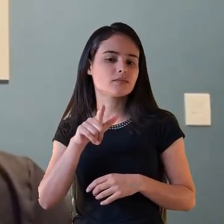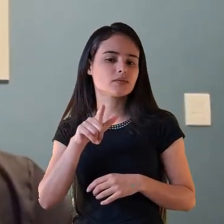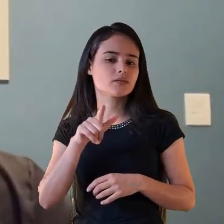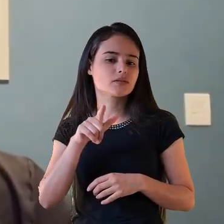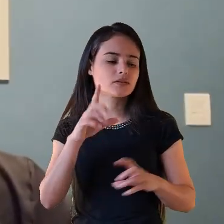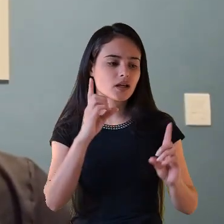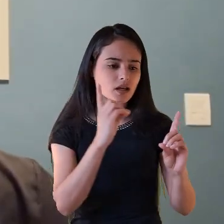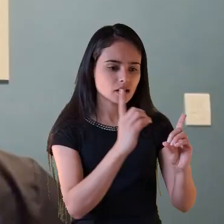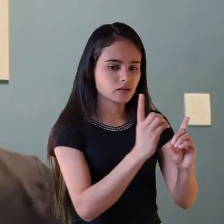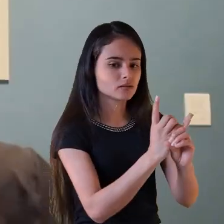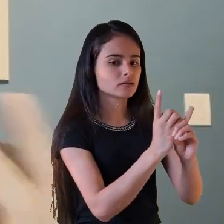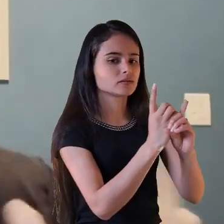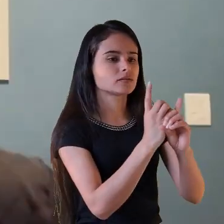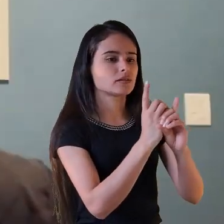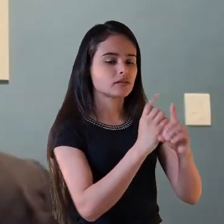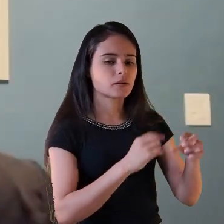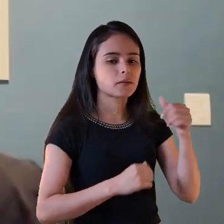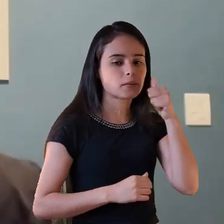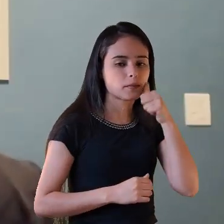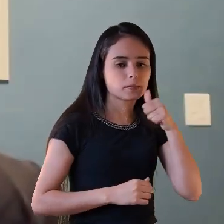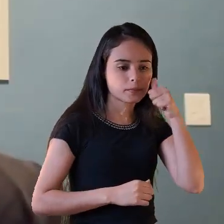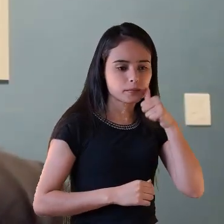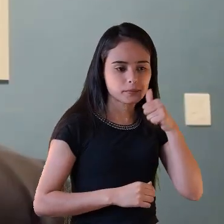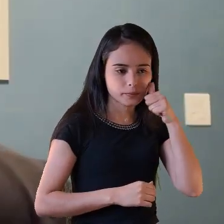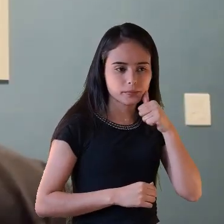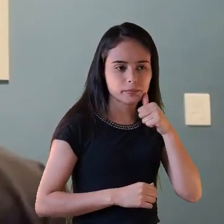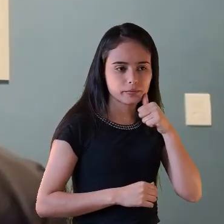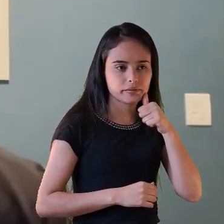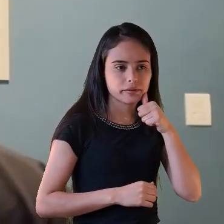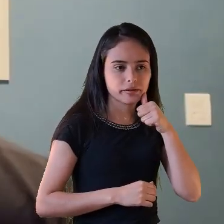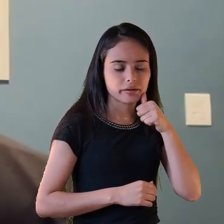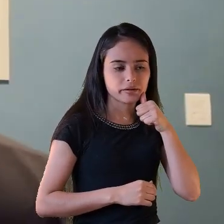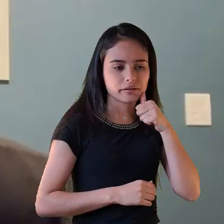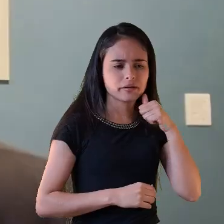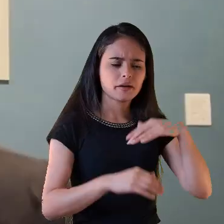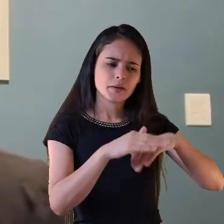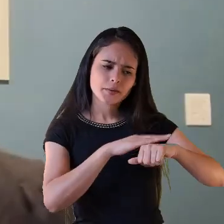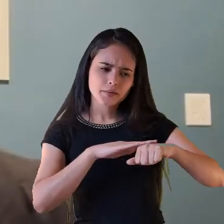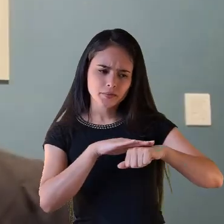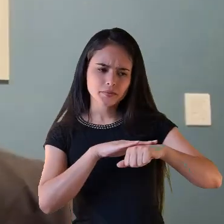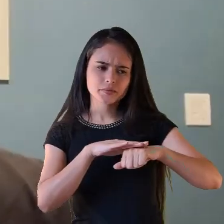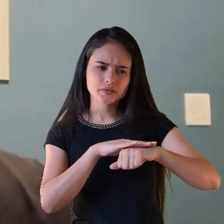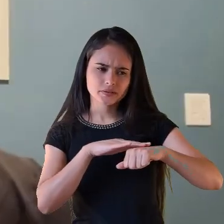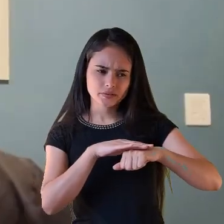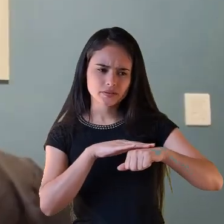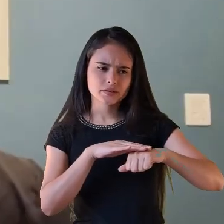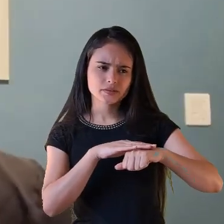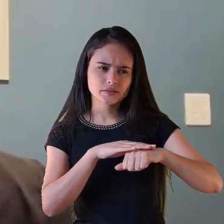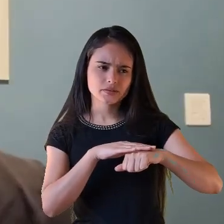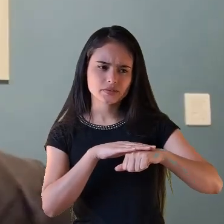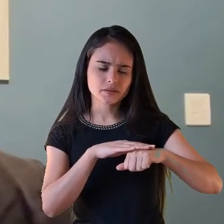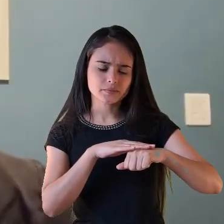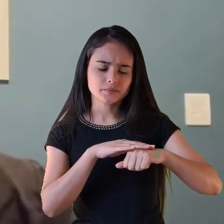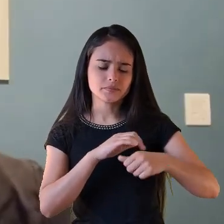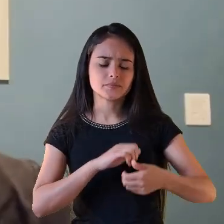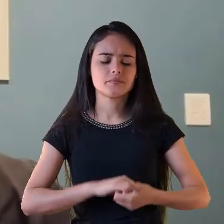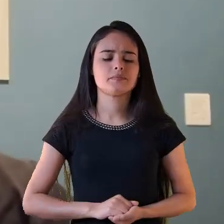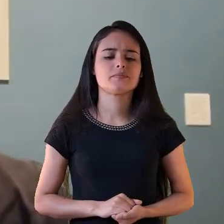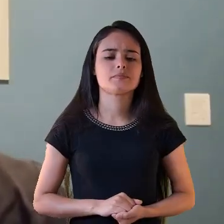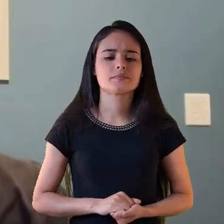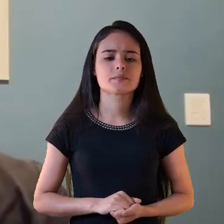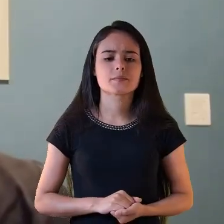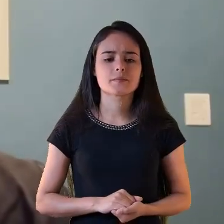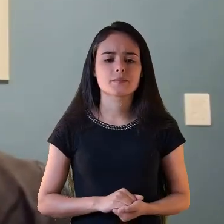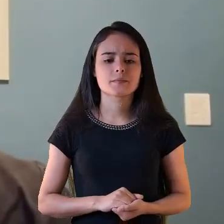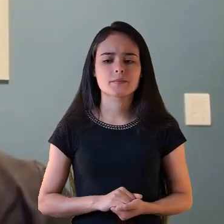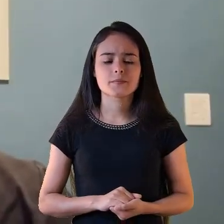já, nossa pretensão era jornalística, informacional, mas a gente tinha um sonho que de alguma forma ele pudesse ser